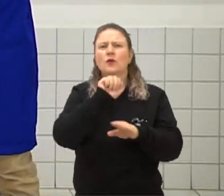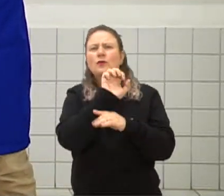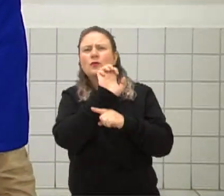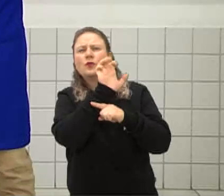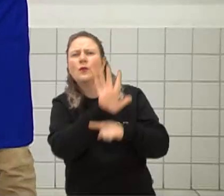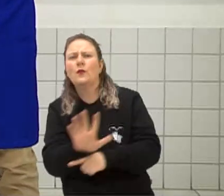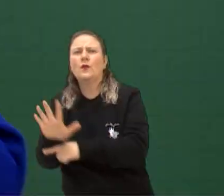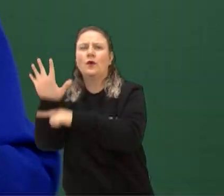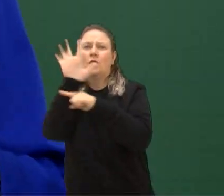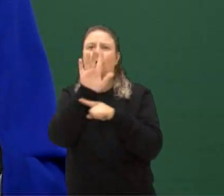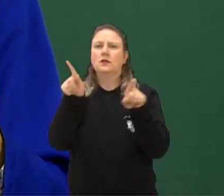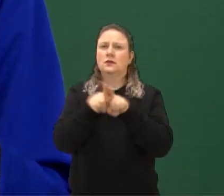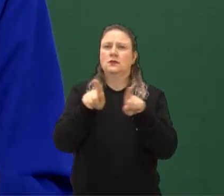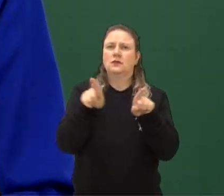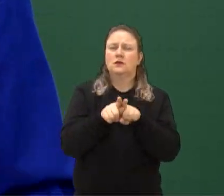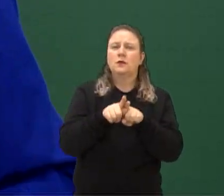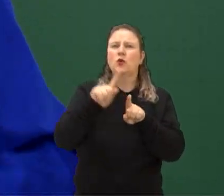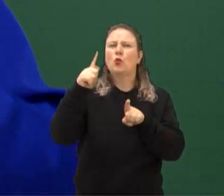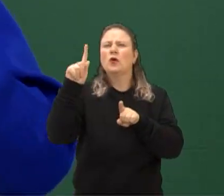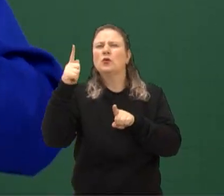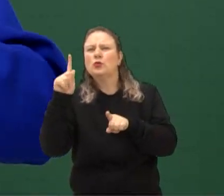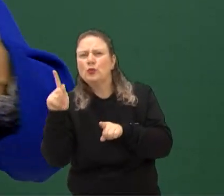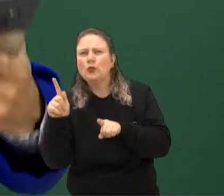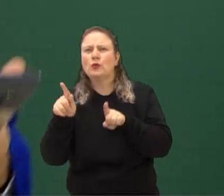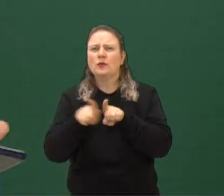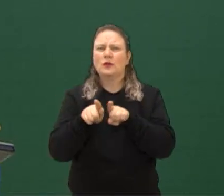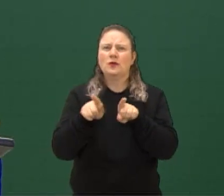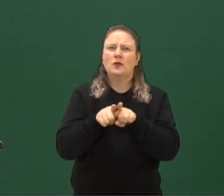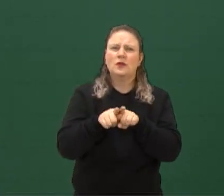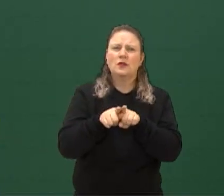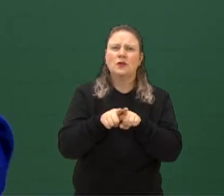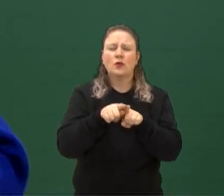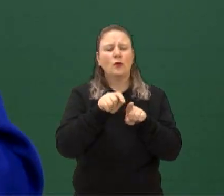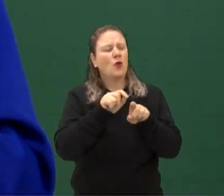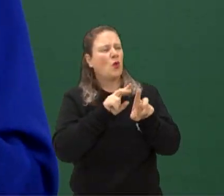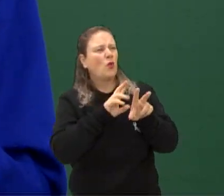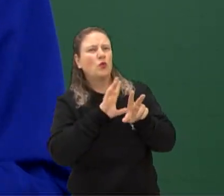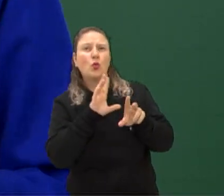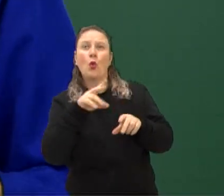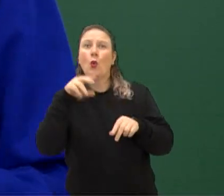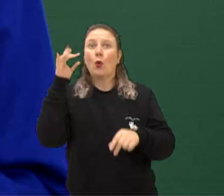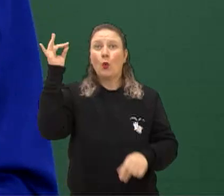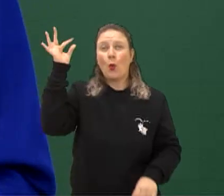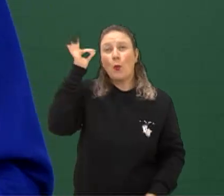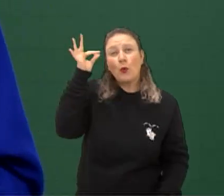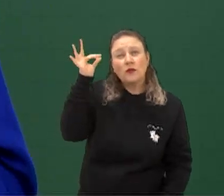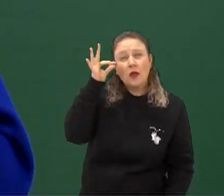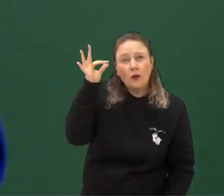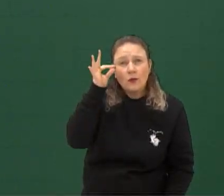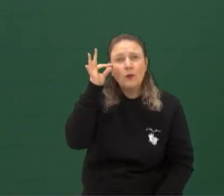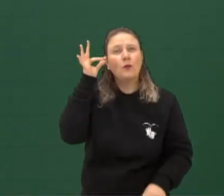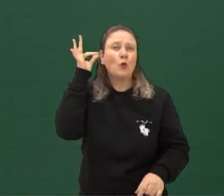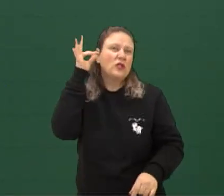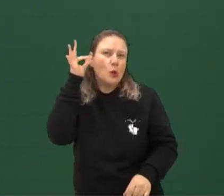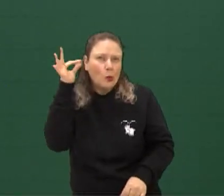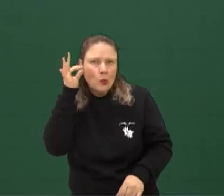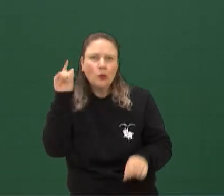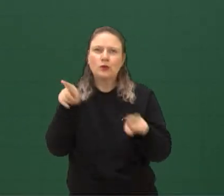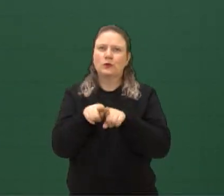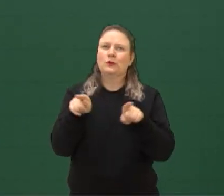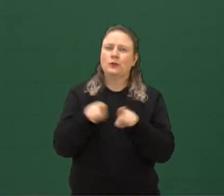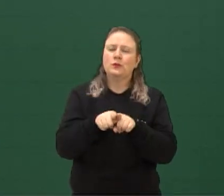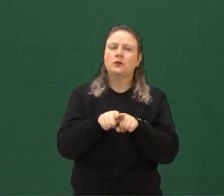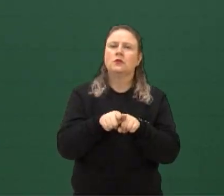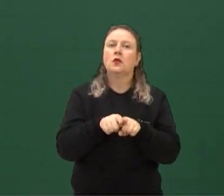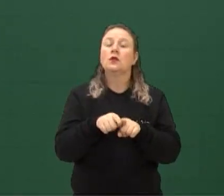aí, pessoal então de Guaratuba, de Matinhos, pessoal dos Campos Gerais, né? Ponta Grossa, Telêmaco Borba. Quando o seu